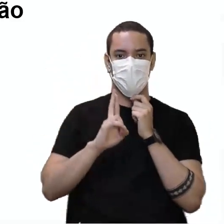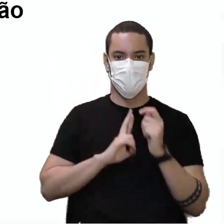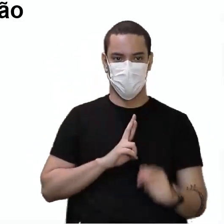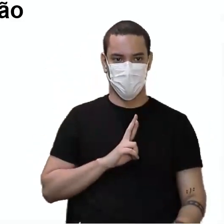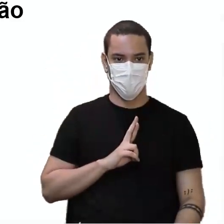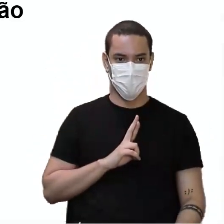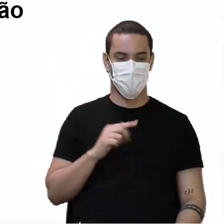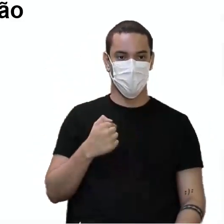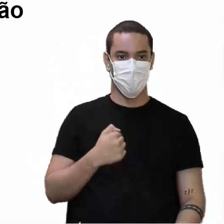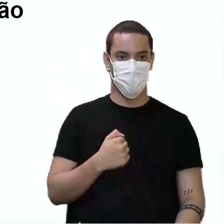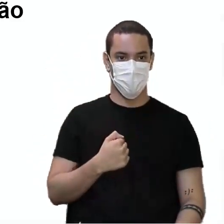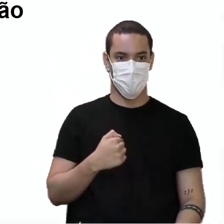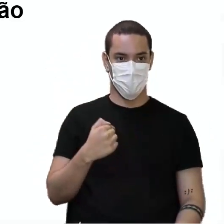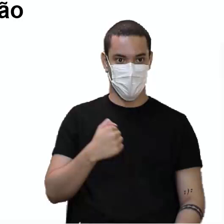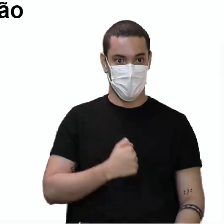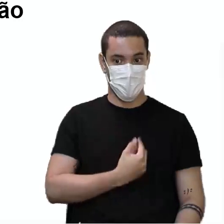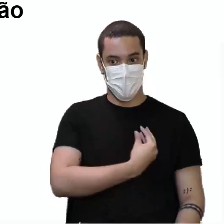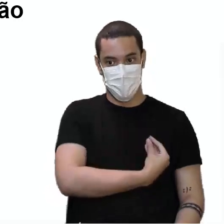supermarket. Eu